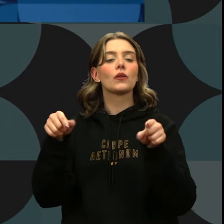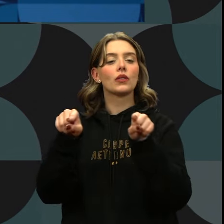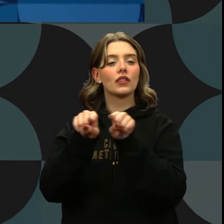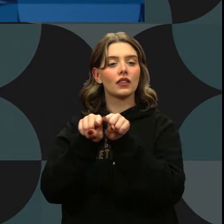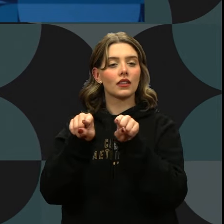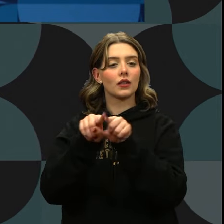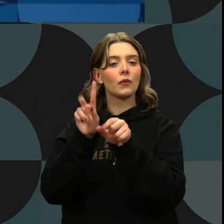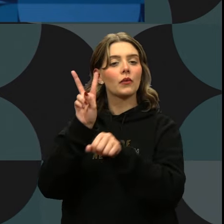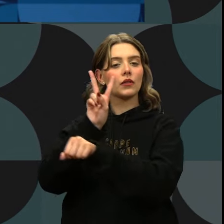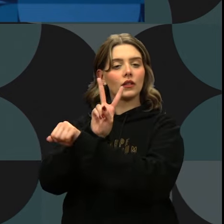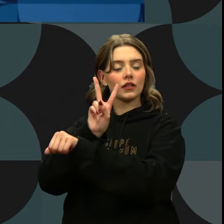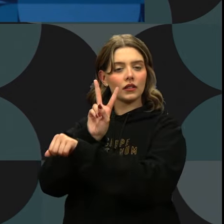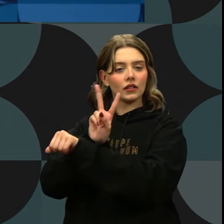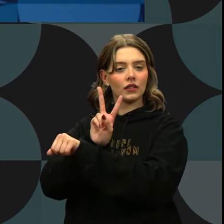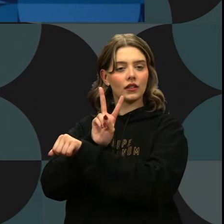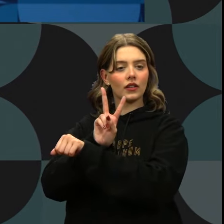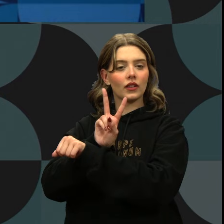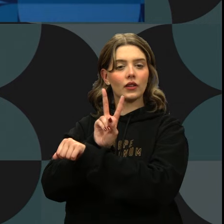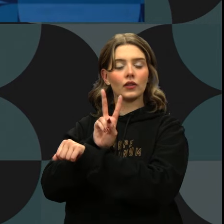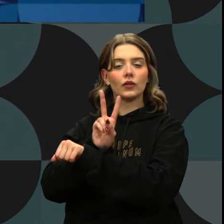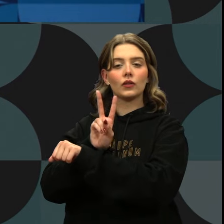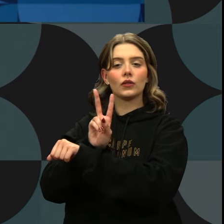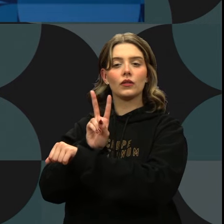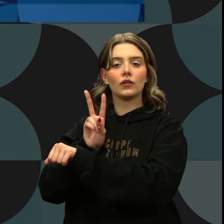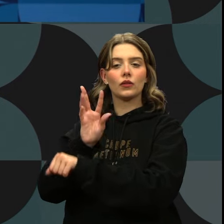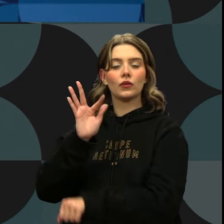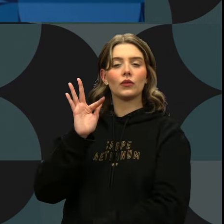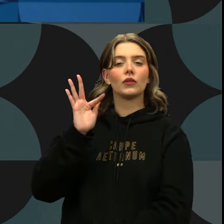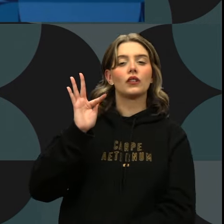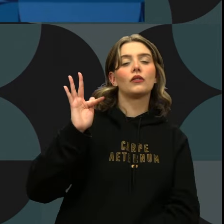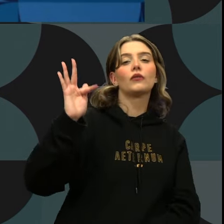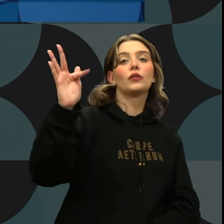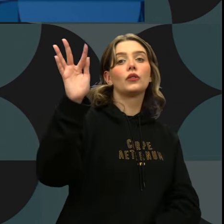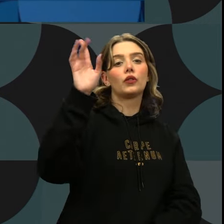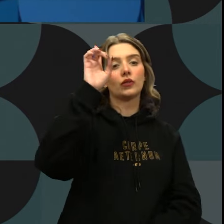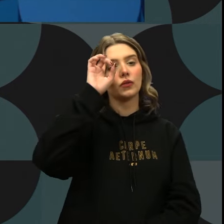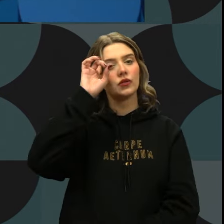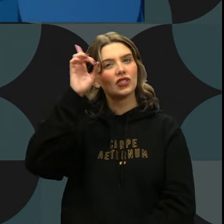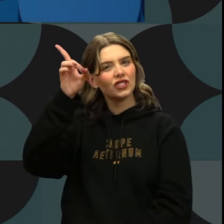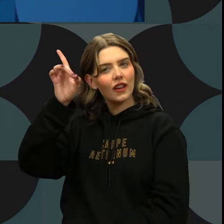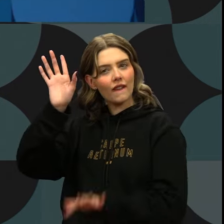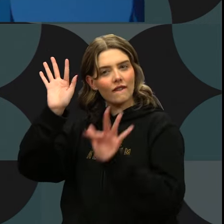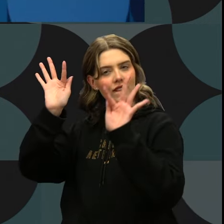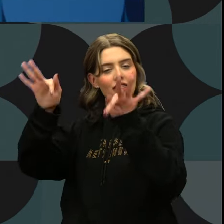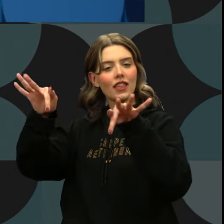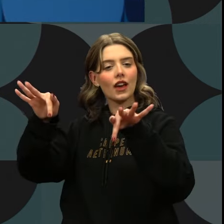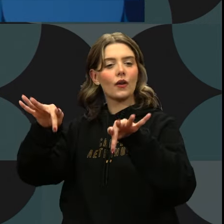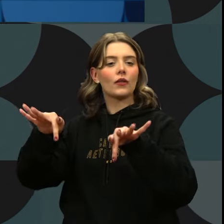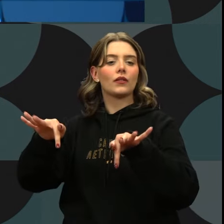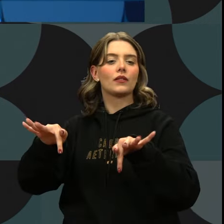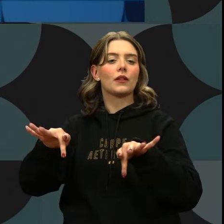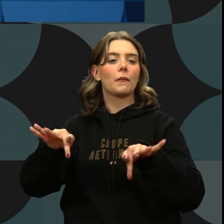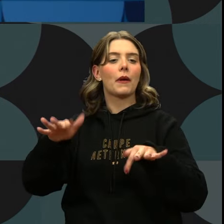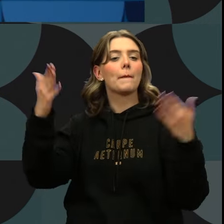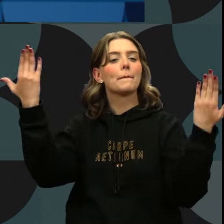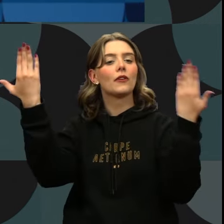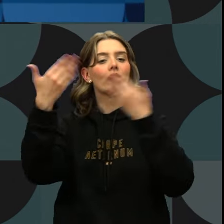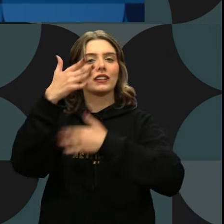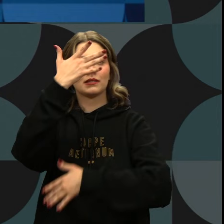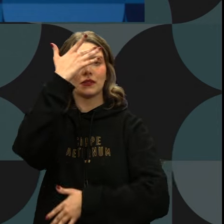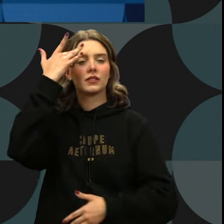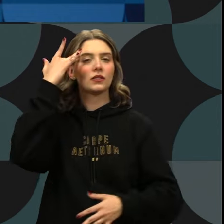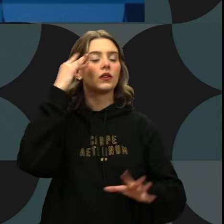o guardarei da hora da provação que há de vir sobre o mundo inteiro, para pôr à prova os que habitam sobre a